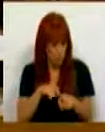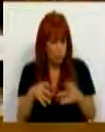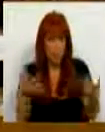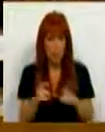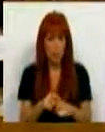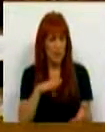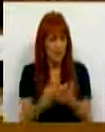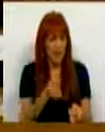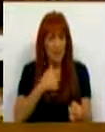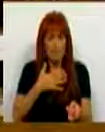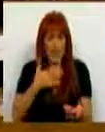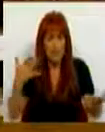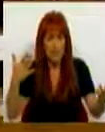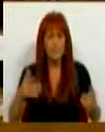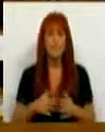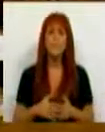política às empresas.